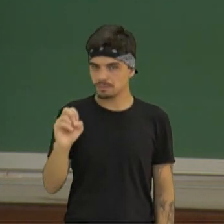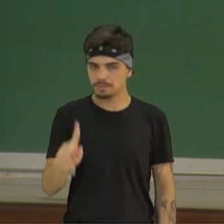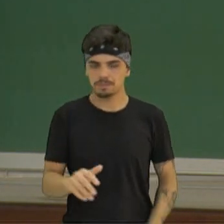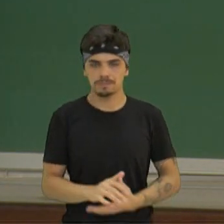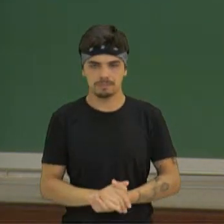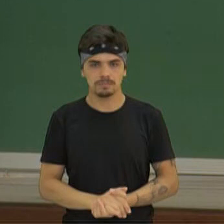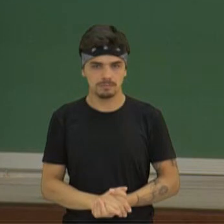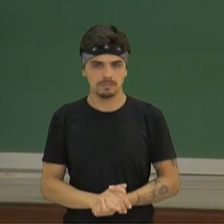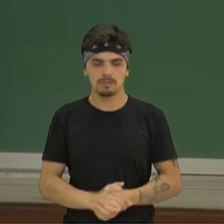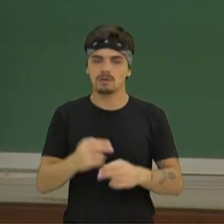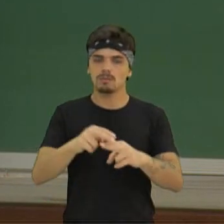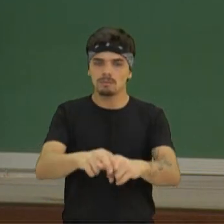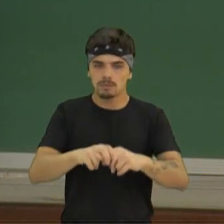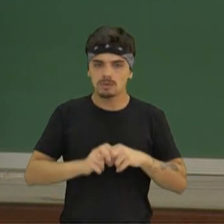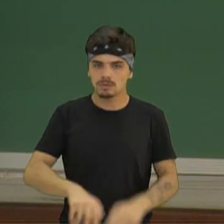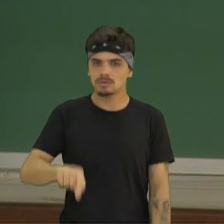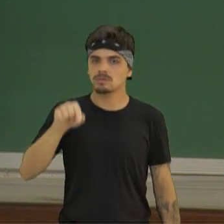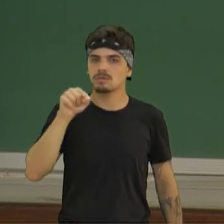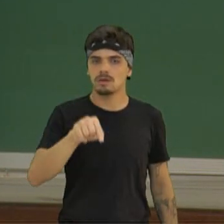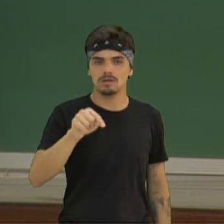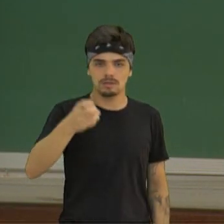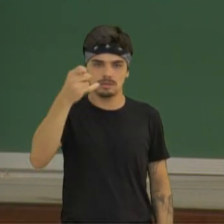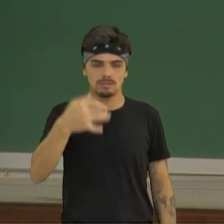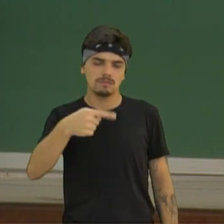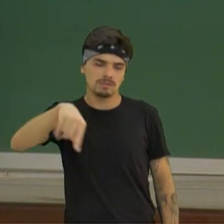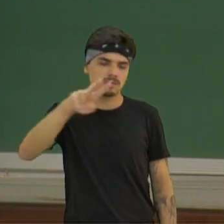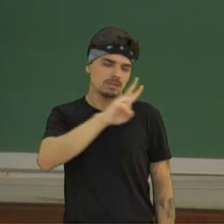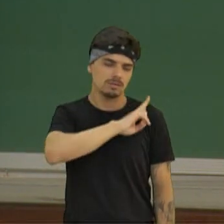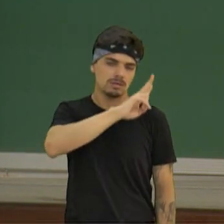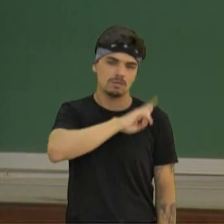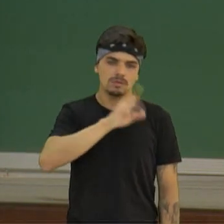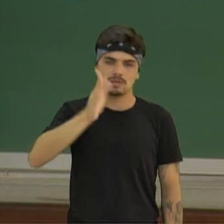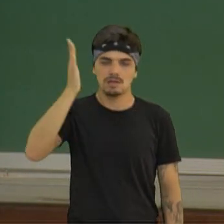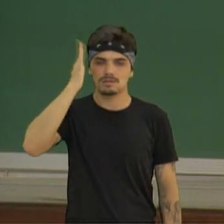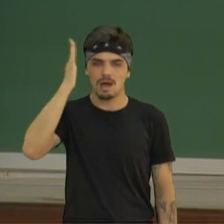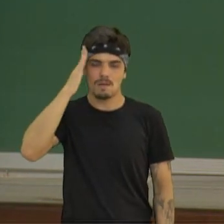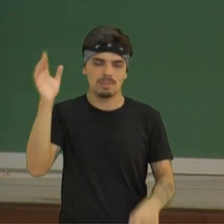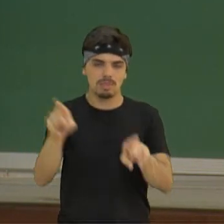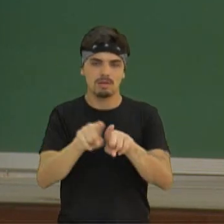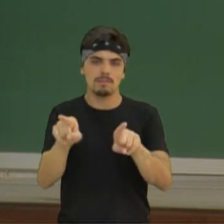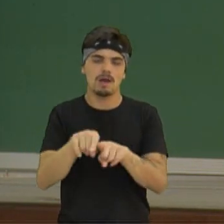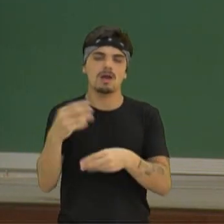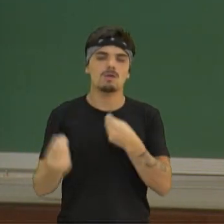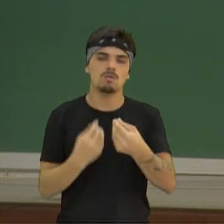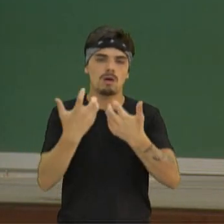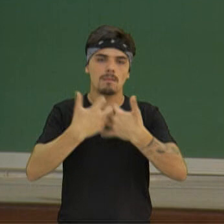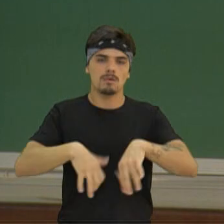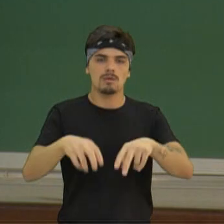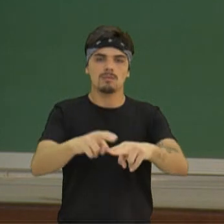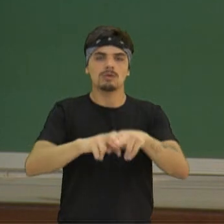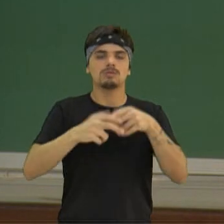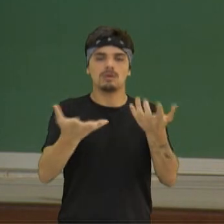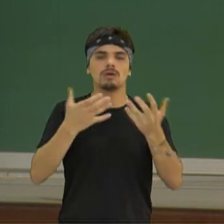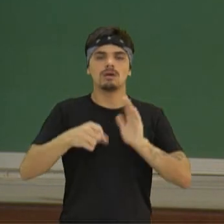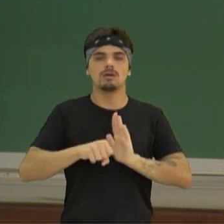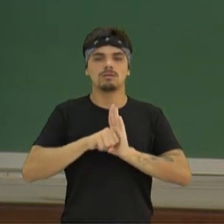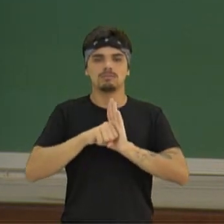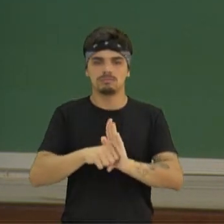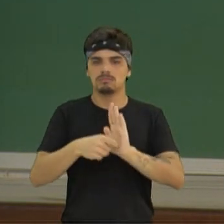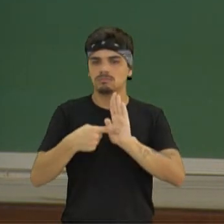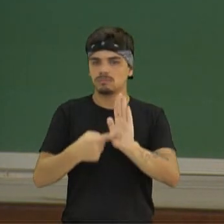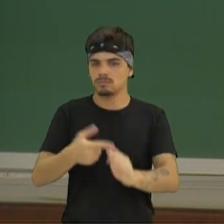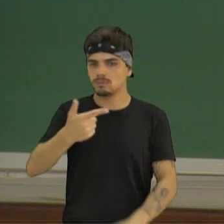isso essa explicação ali. Eu sei que vocês já estão no segundo ano, estão careca de saber isso, mas eu gosto de reforçar ali o mais ou